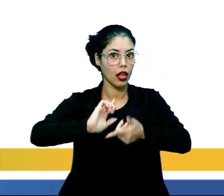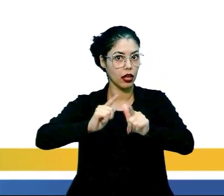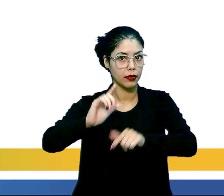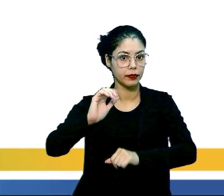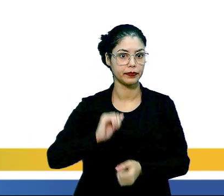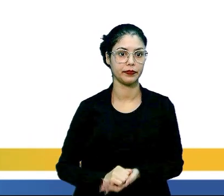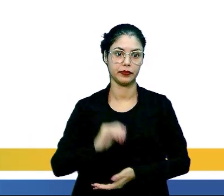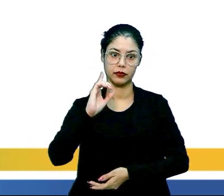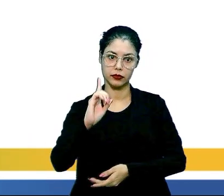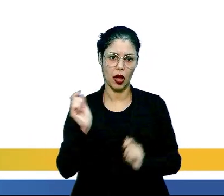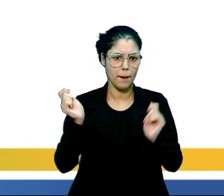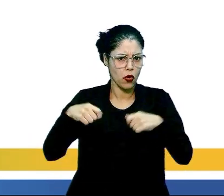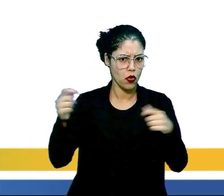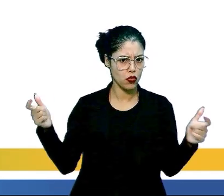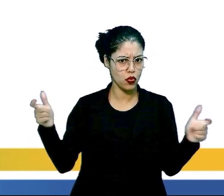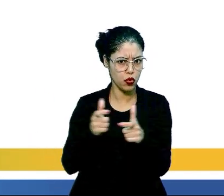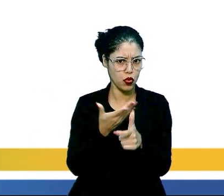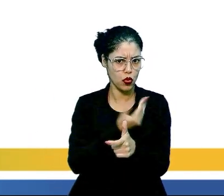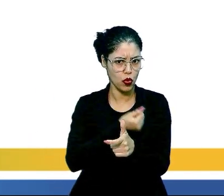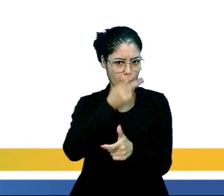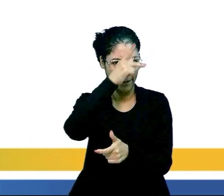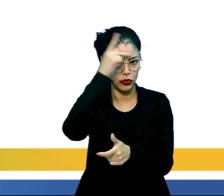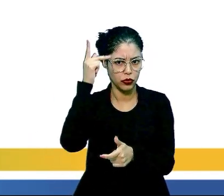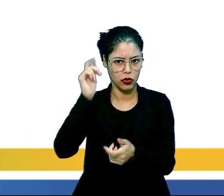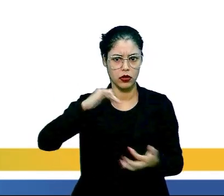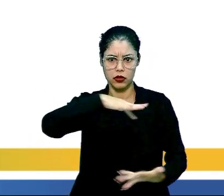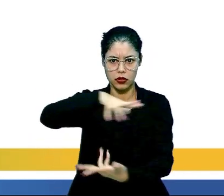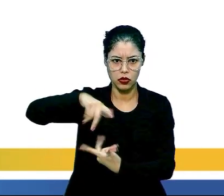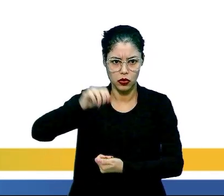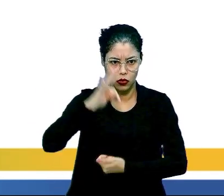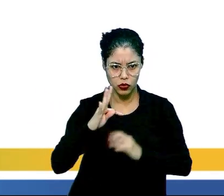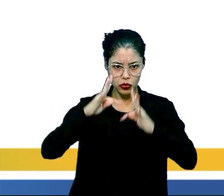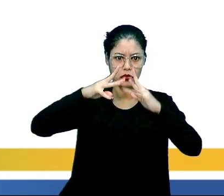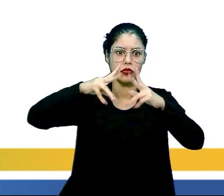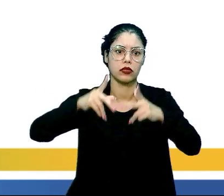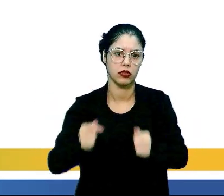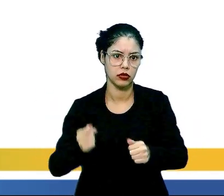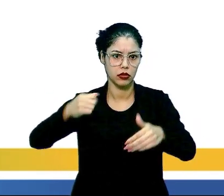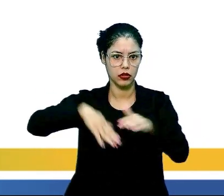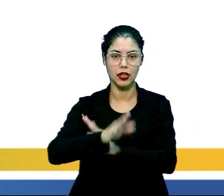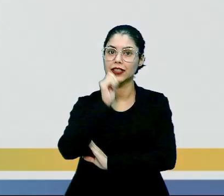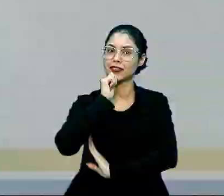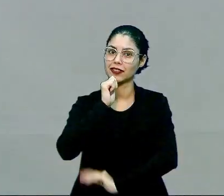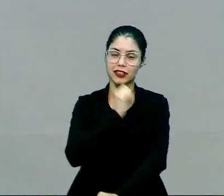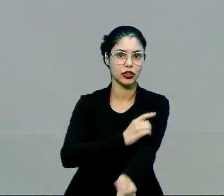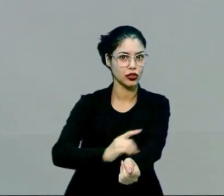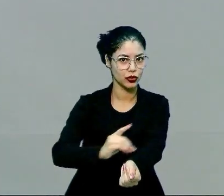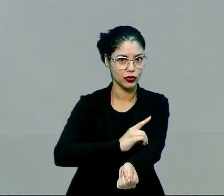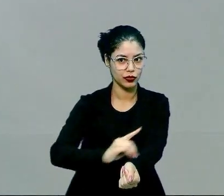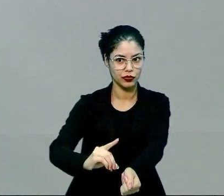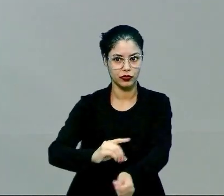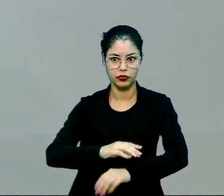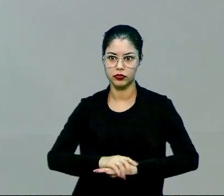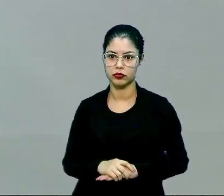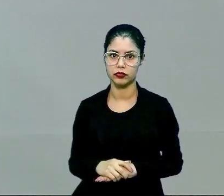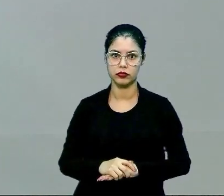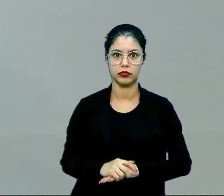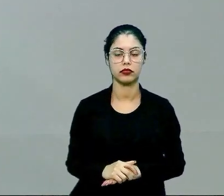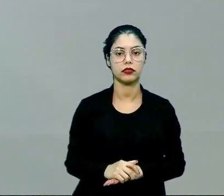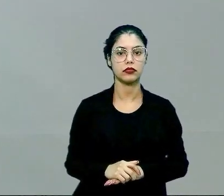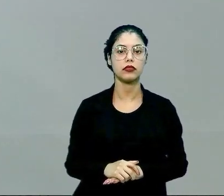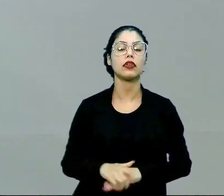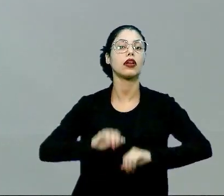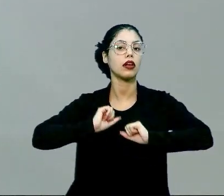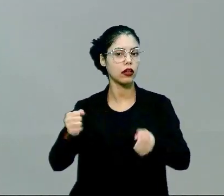D, possibilitam a diminuição de número de pessoas ao redor do mundo que são acometidas pela diabetes.